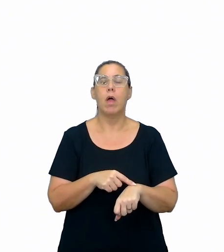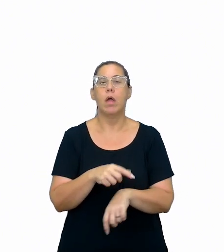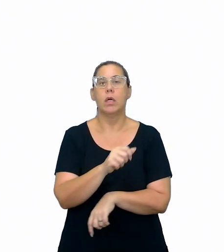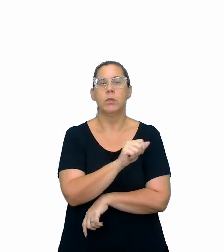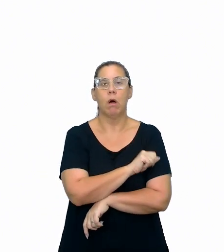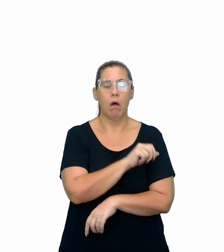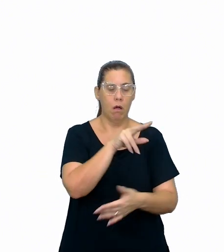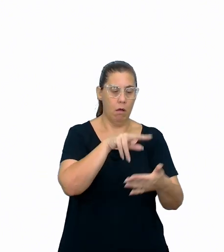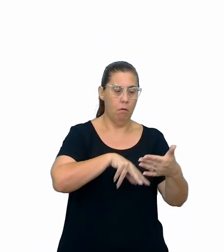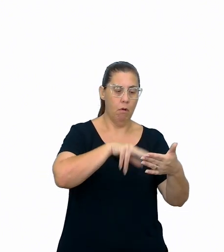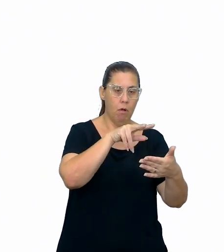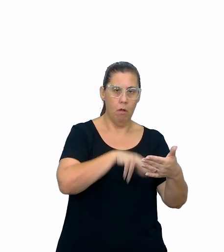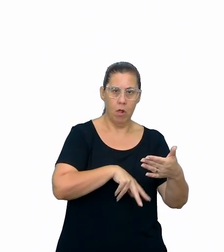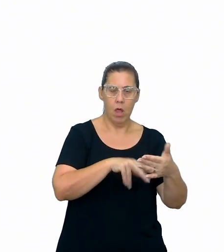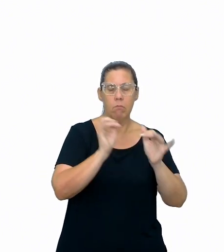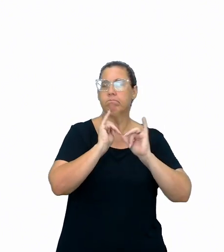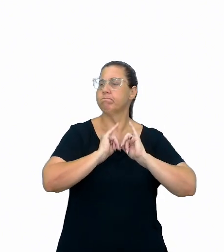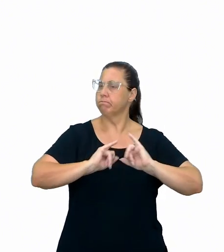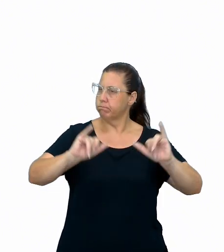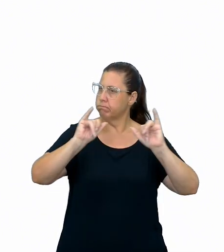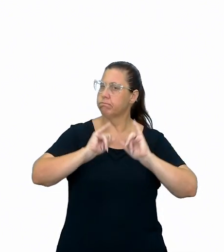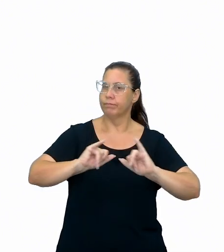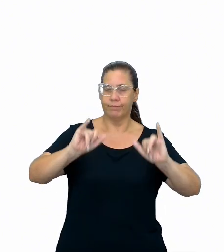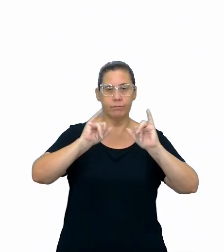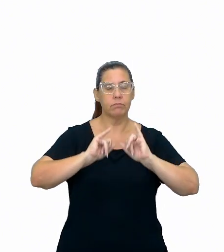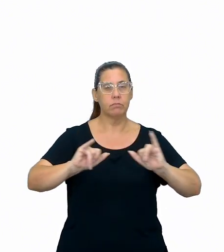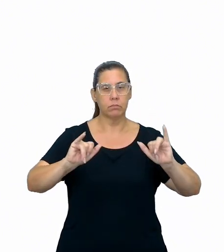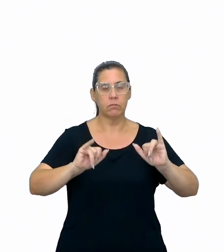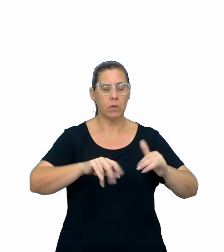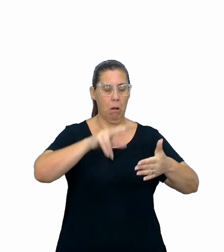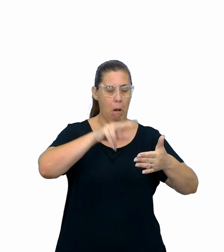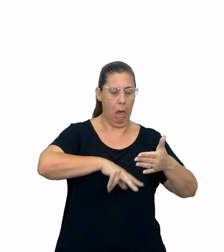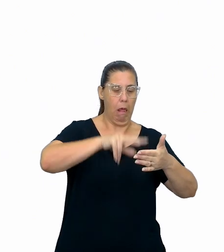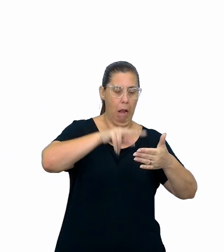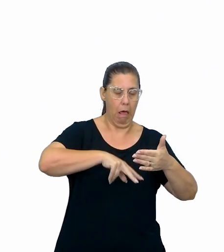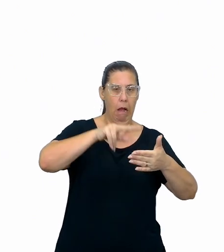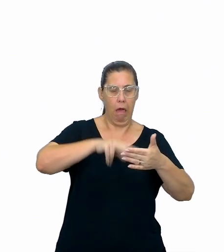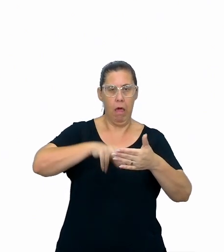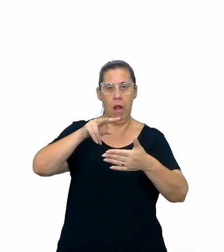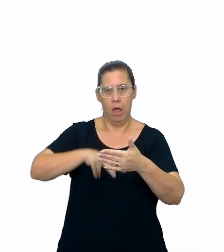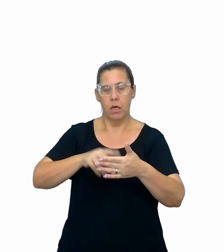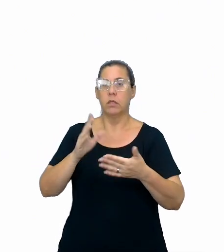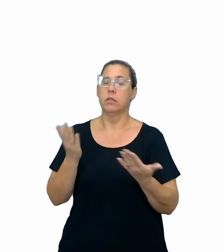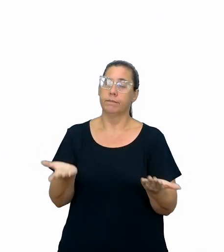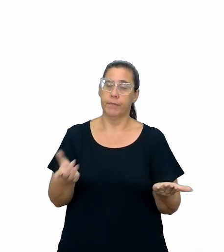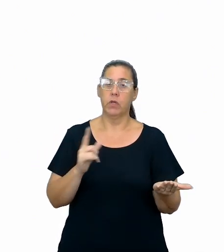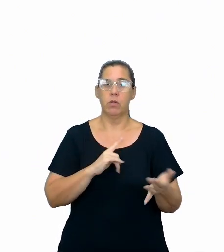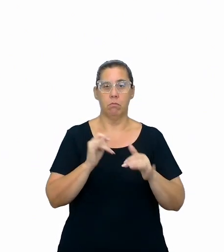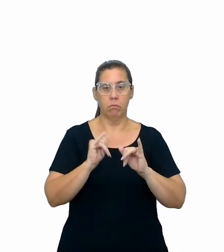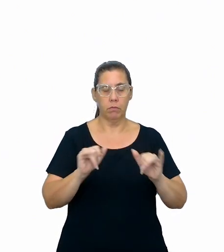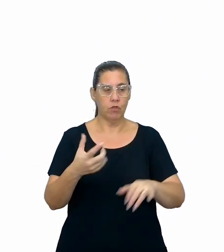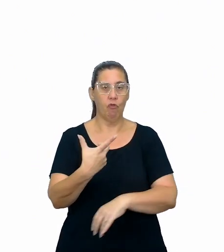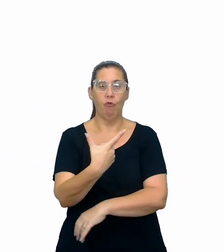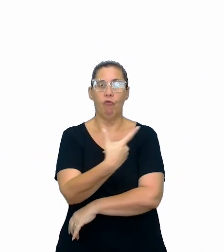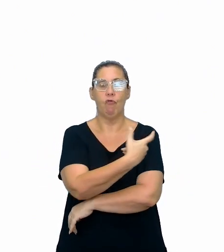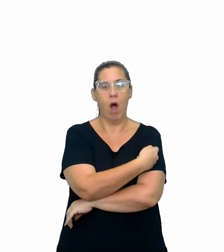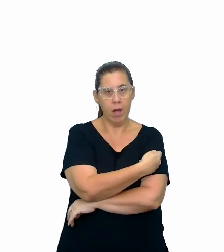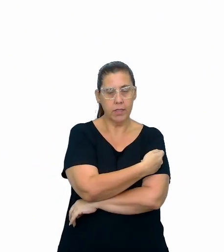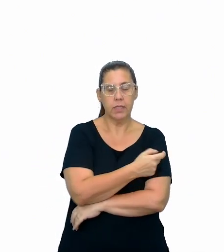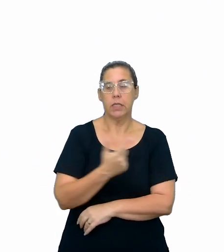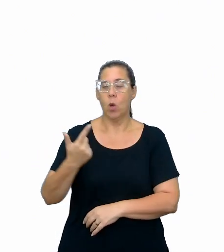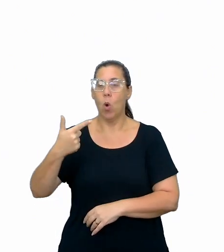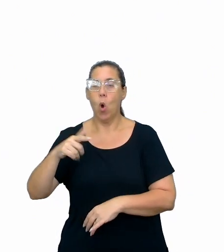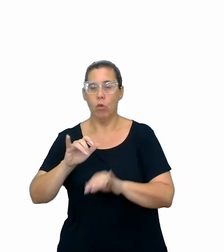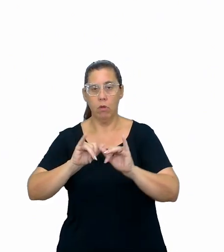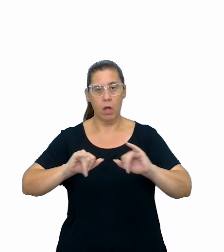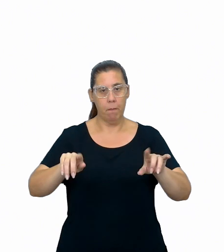vão ler mais campanhas de conscientização, né? Então, nós teremos ali uma campanha de vacinação, a outra